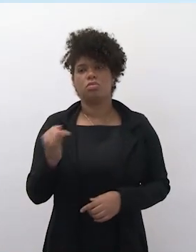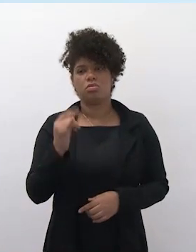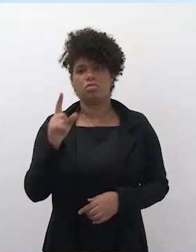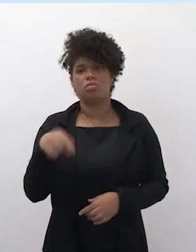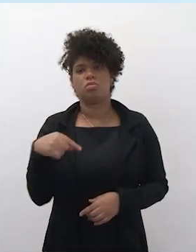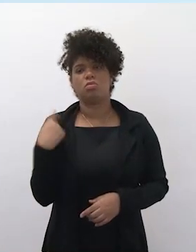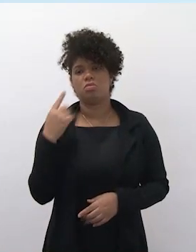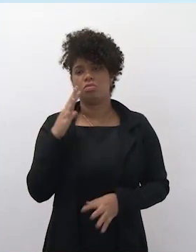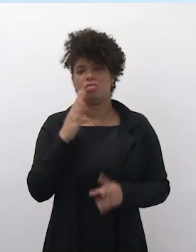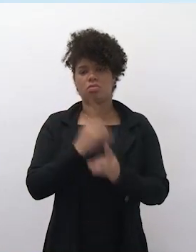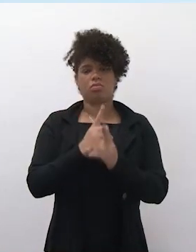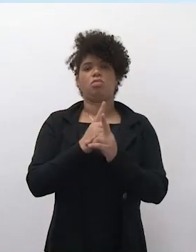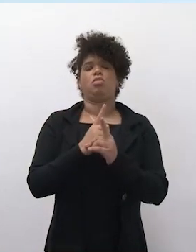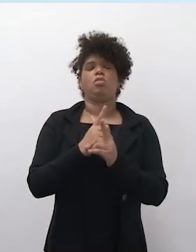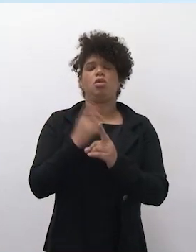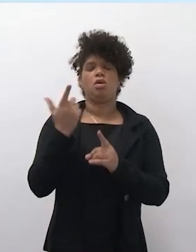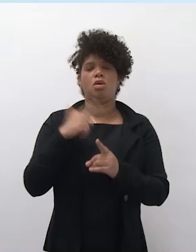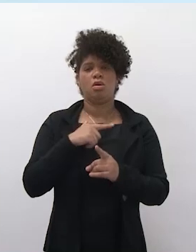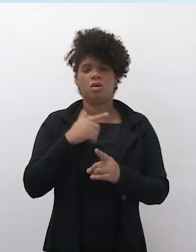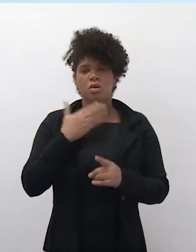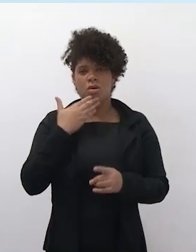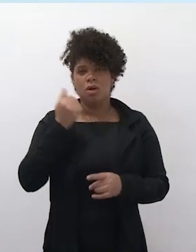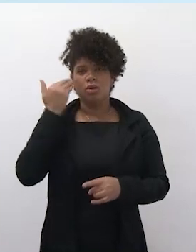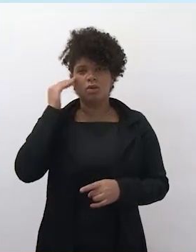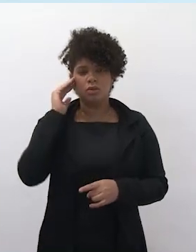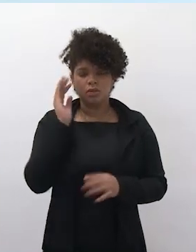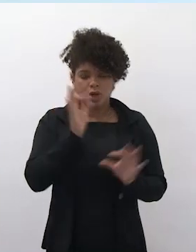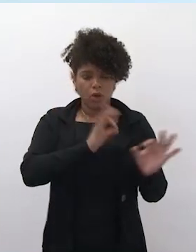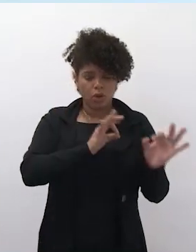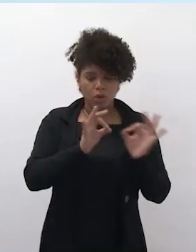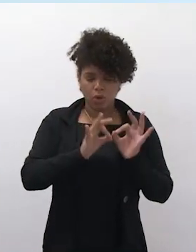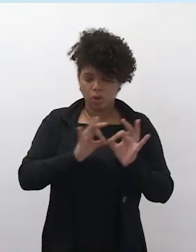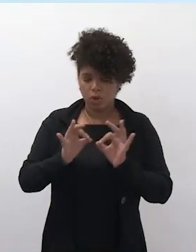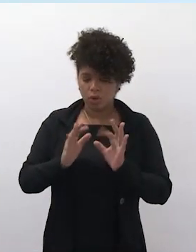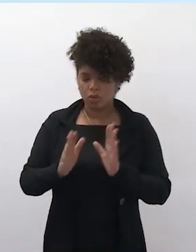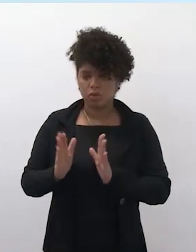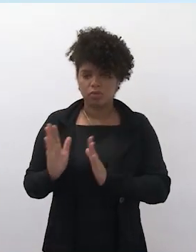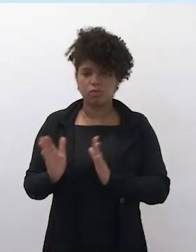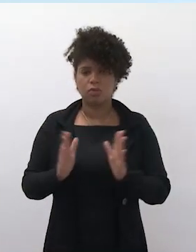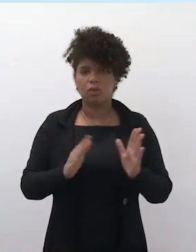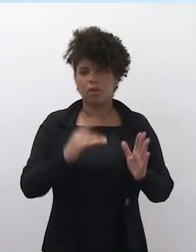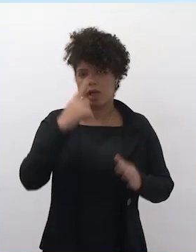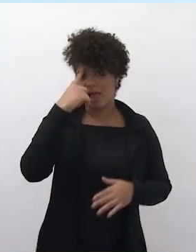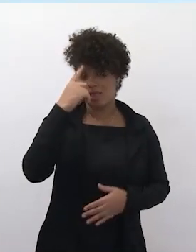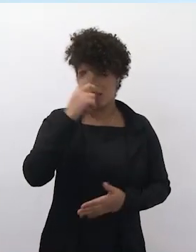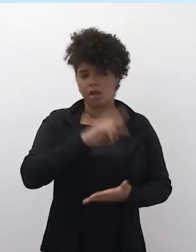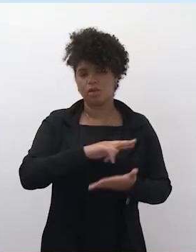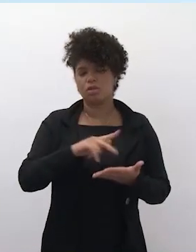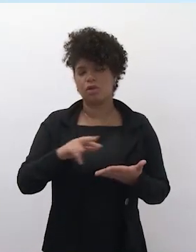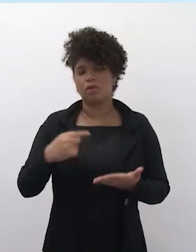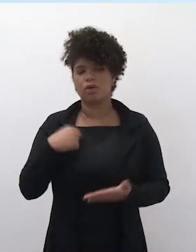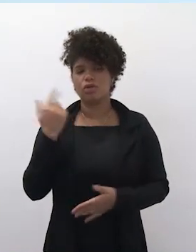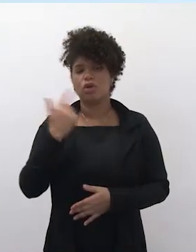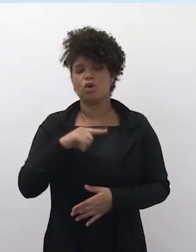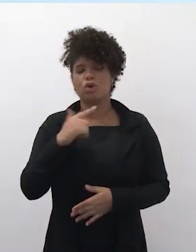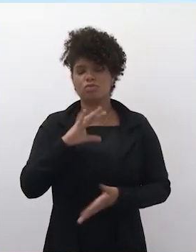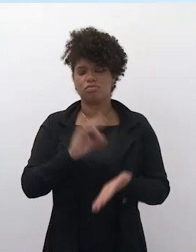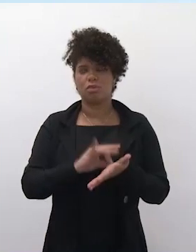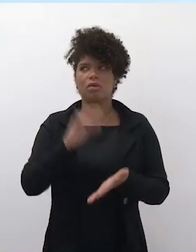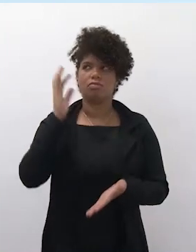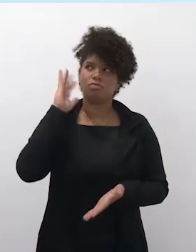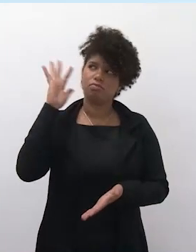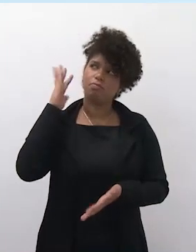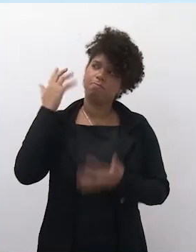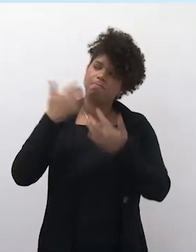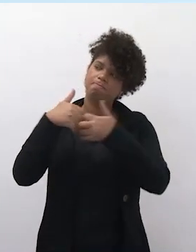que conseguem agrupar, conseguem organizar uma série de ideias com as quais nós conseguimos refletir